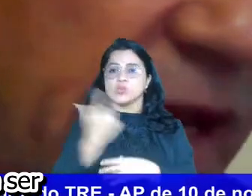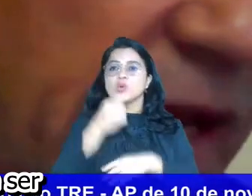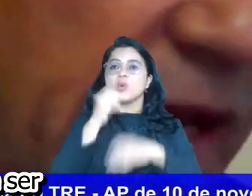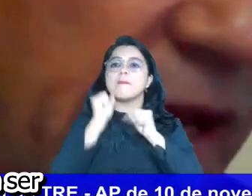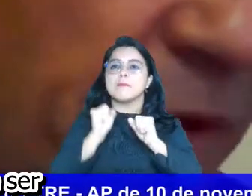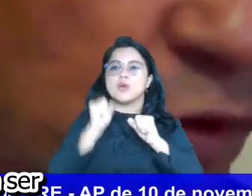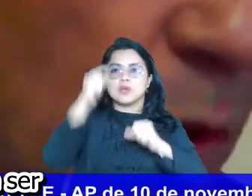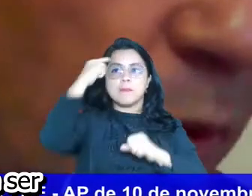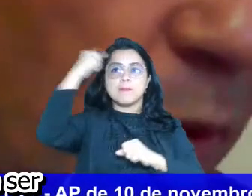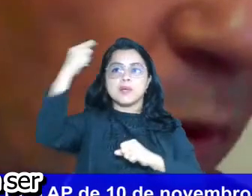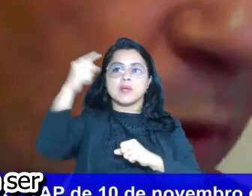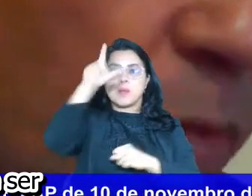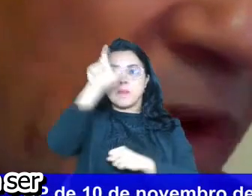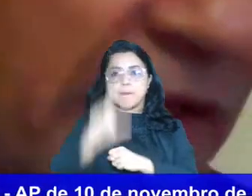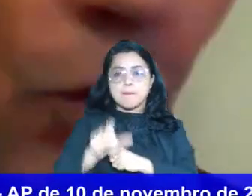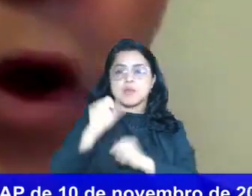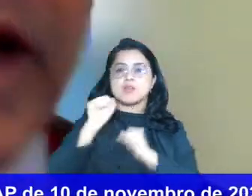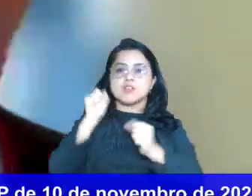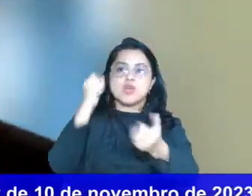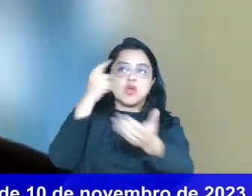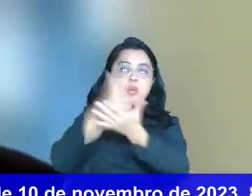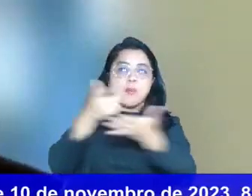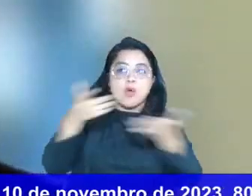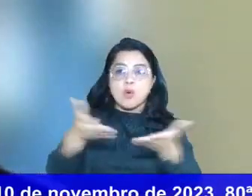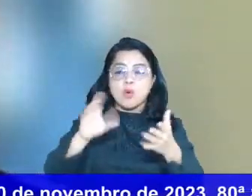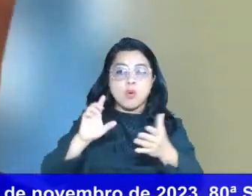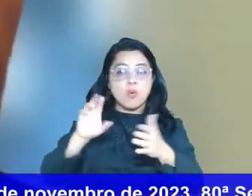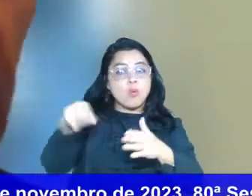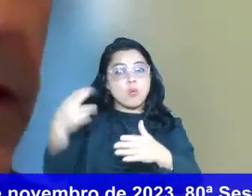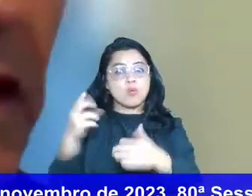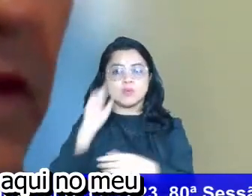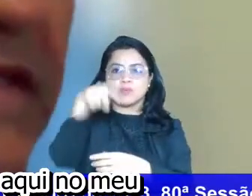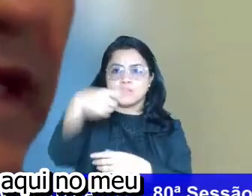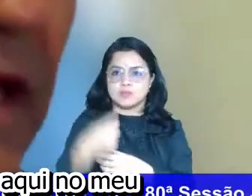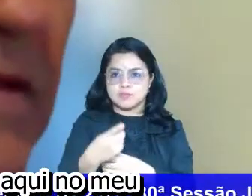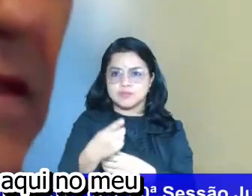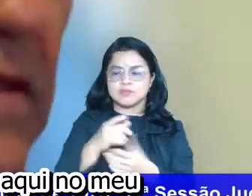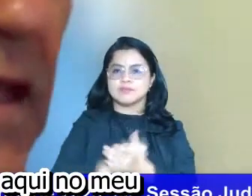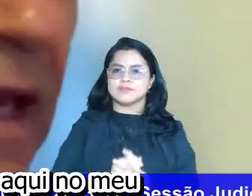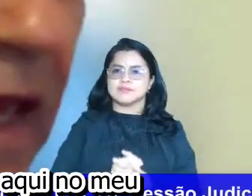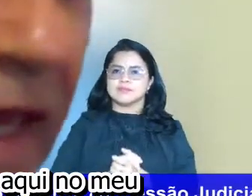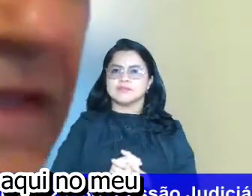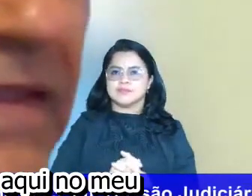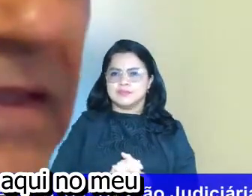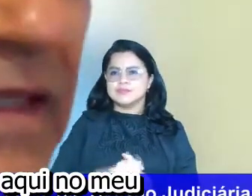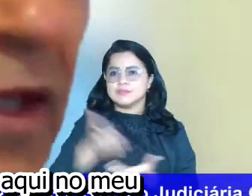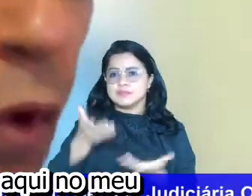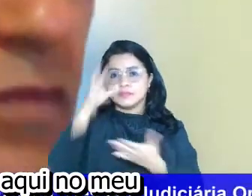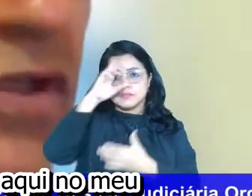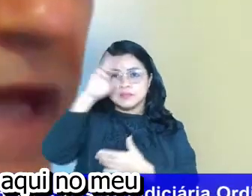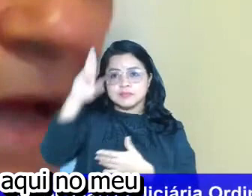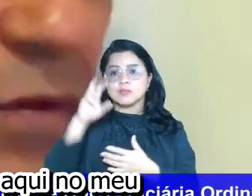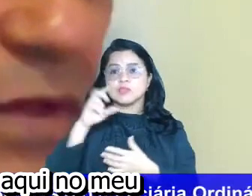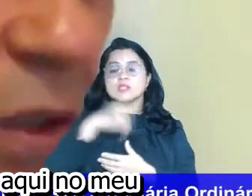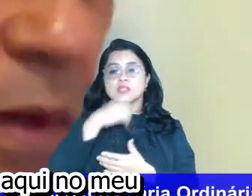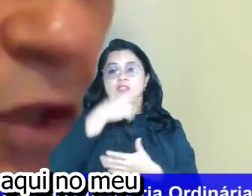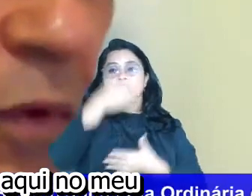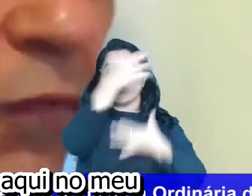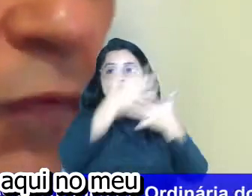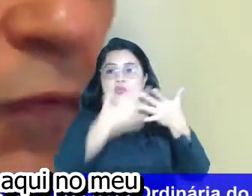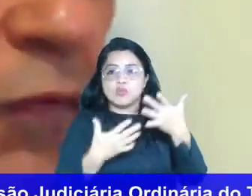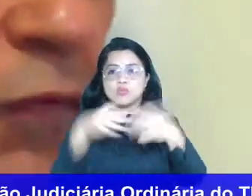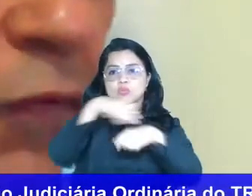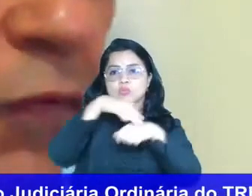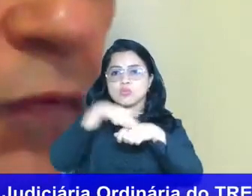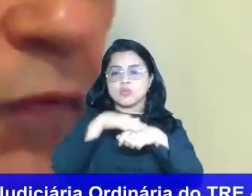pode pensar é, a pessoa pode ser comprada agora ou depois. Então, excelências, esses e outros diálogos que estão